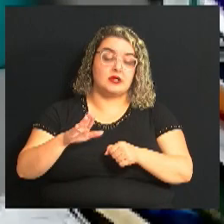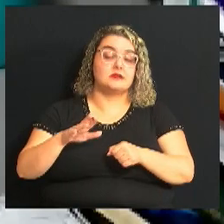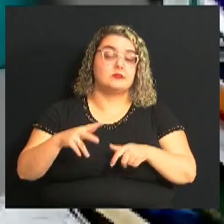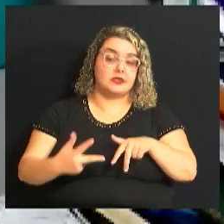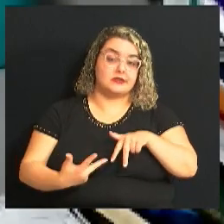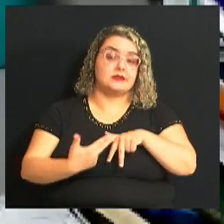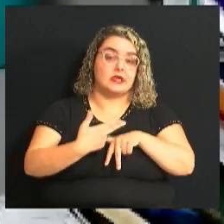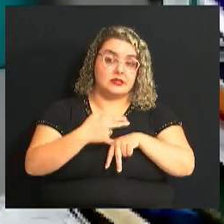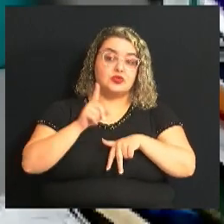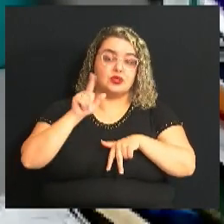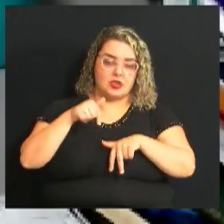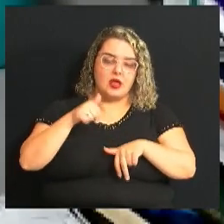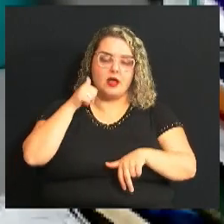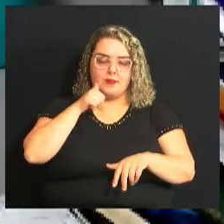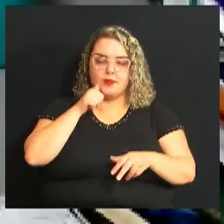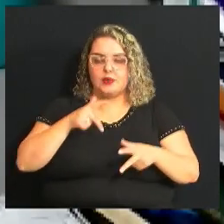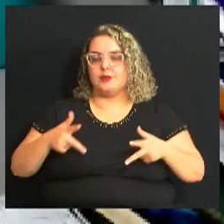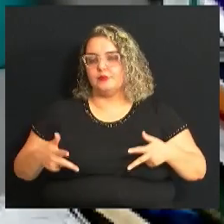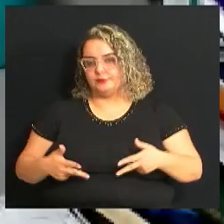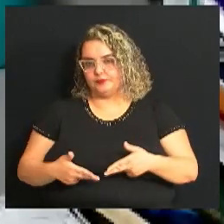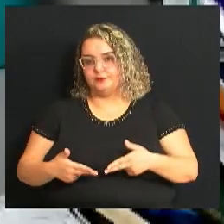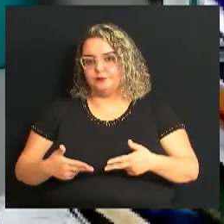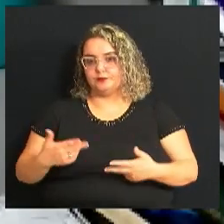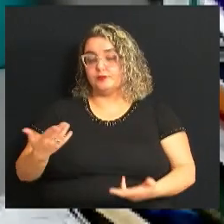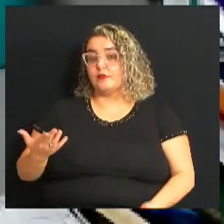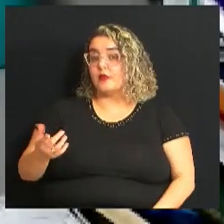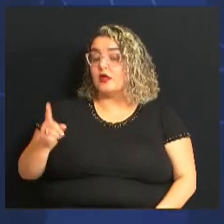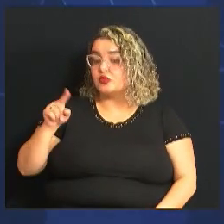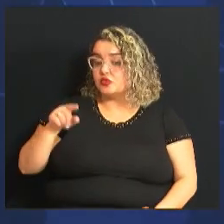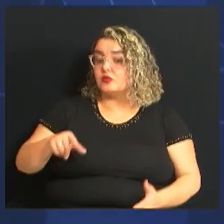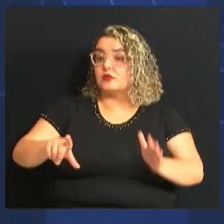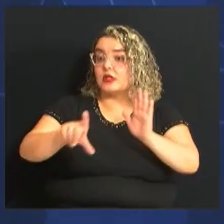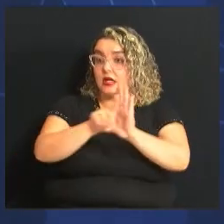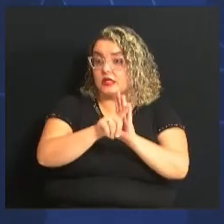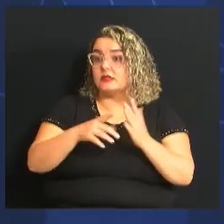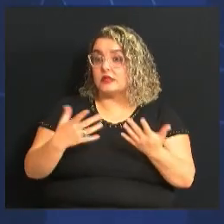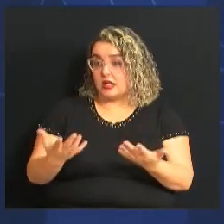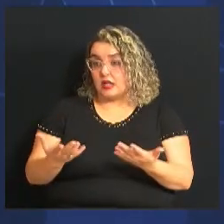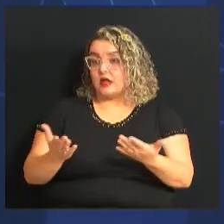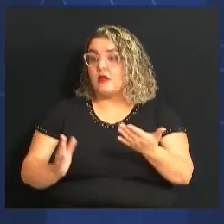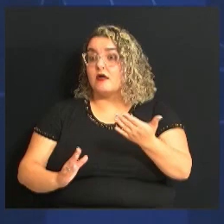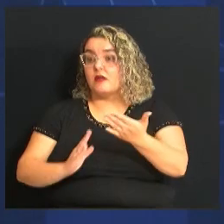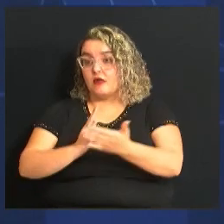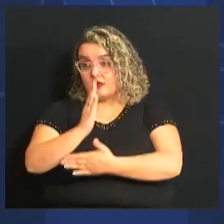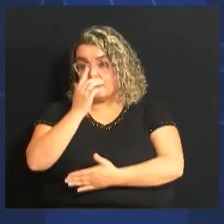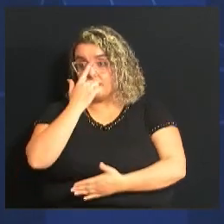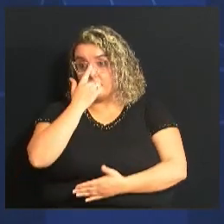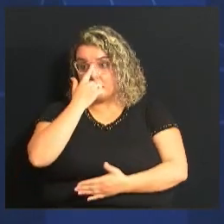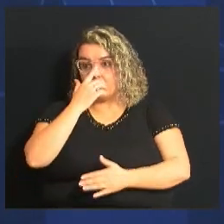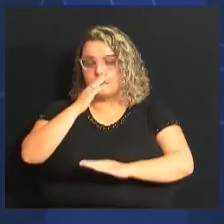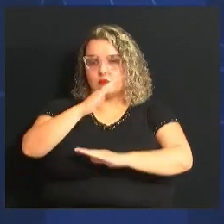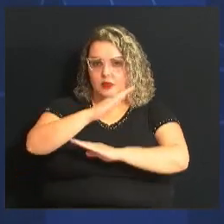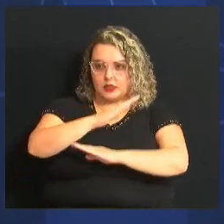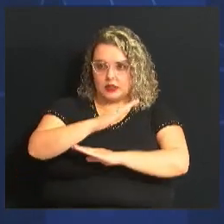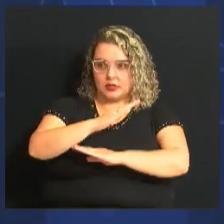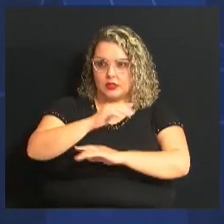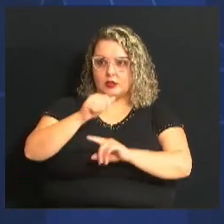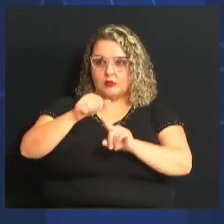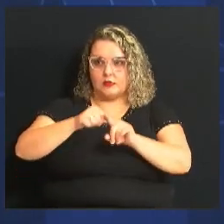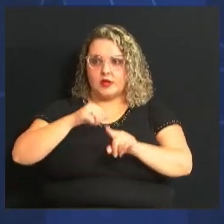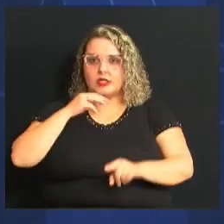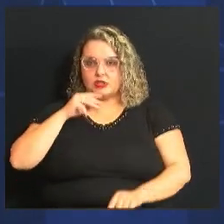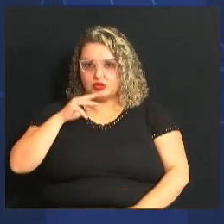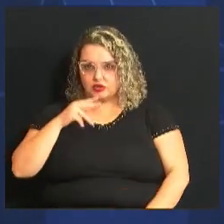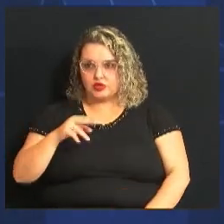procedimentos são as mulheres. Sobre esta lei que foi aprovada pela Câmara em março e pelo Senado